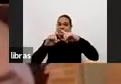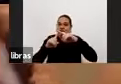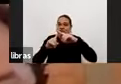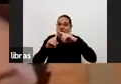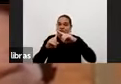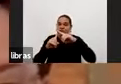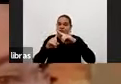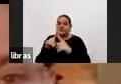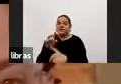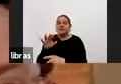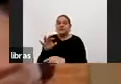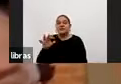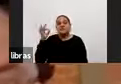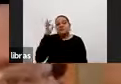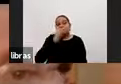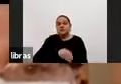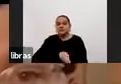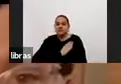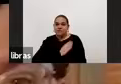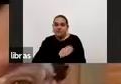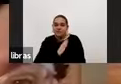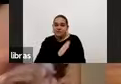né, onde aconteceu agora há pouco a entrega